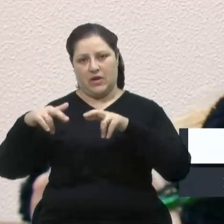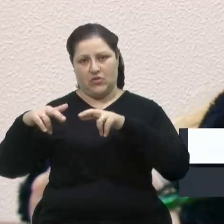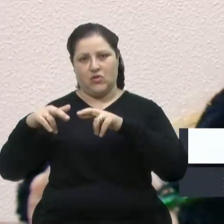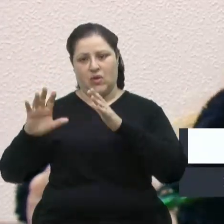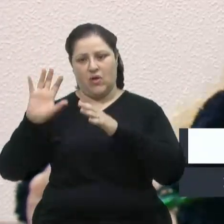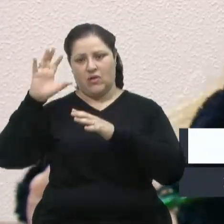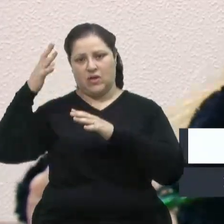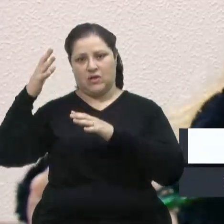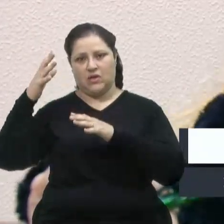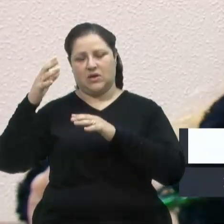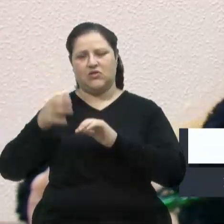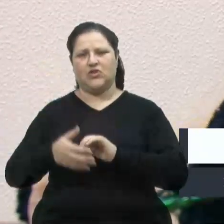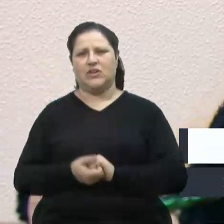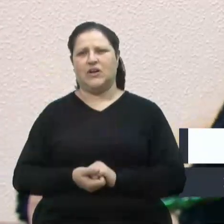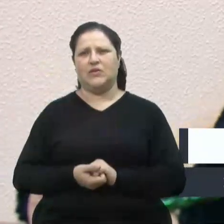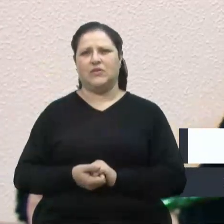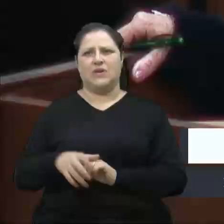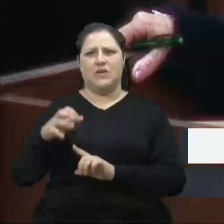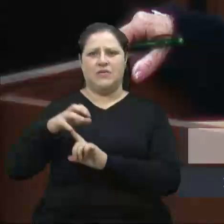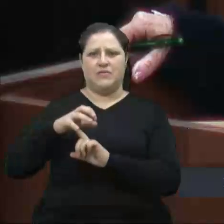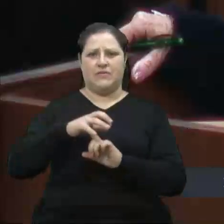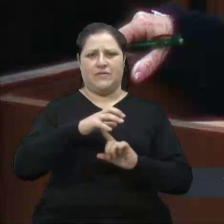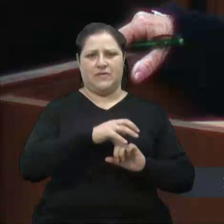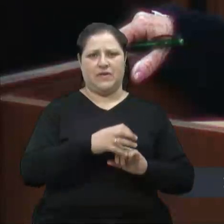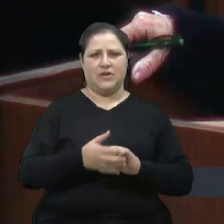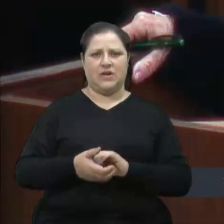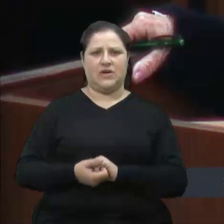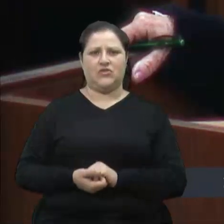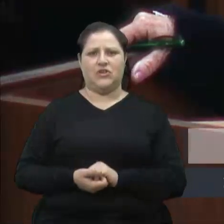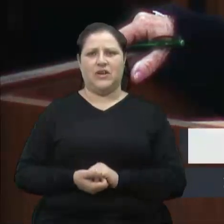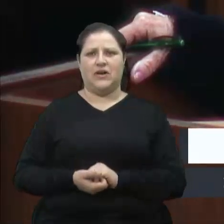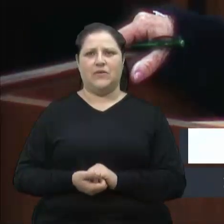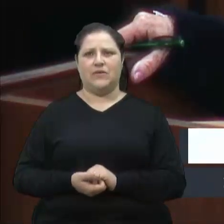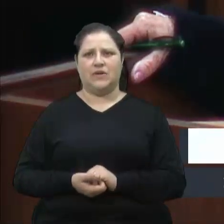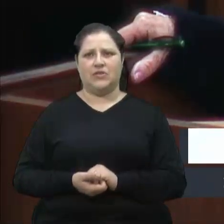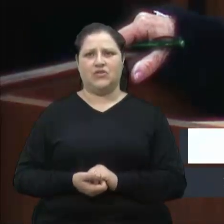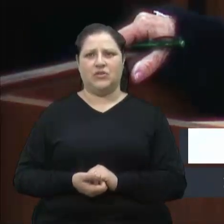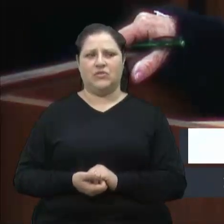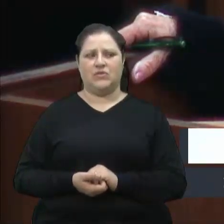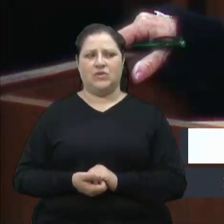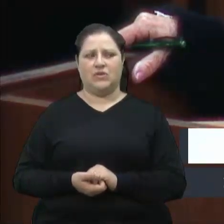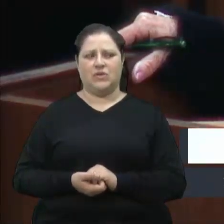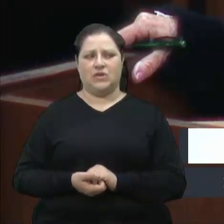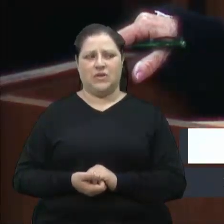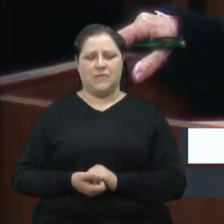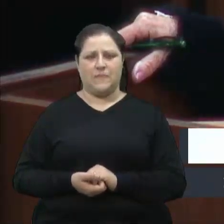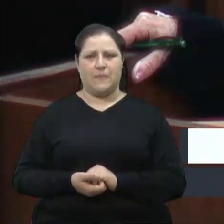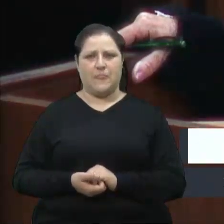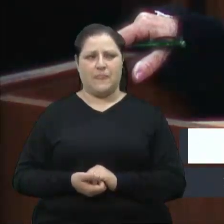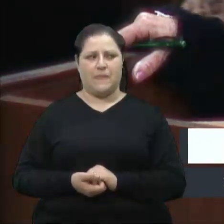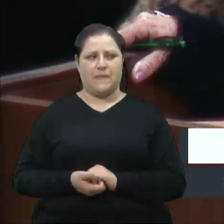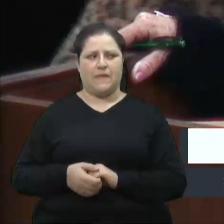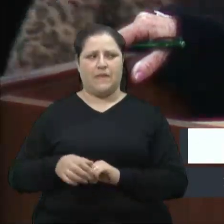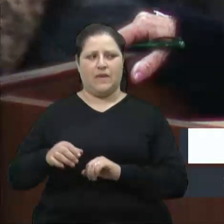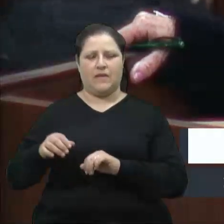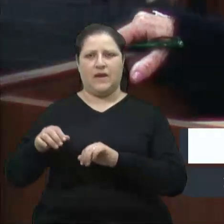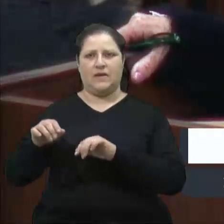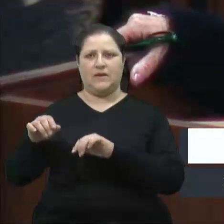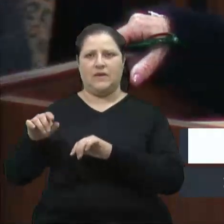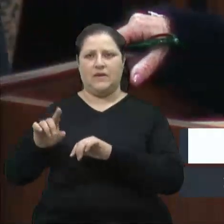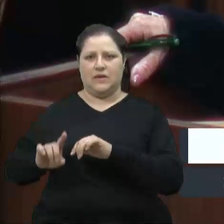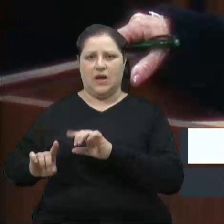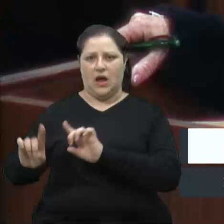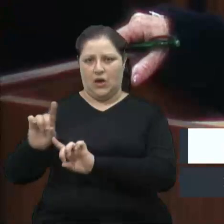aconteceu, que alguém lembra, né? O Xuxa estava lá, alguns de vocês também